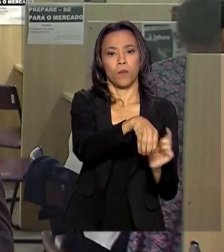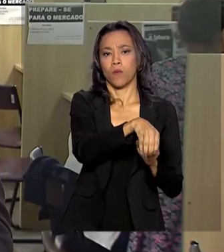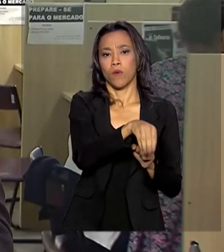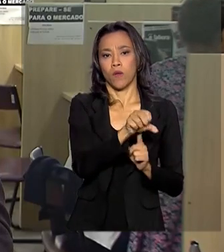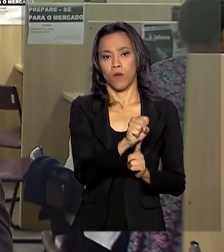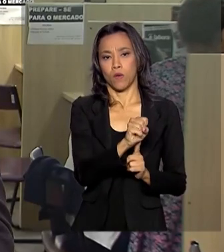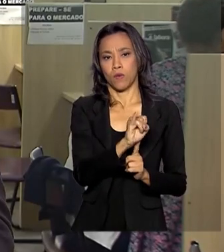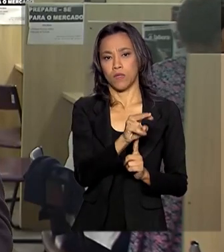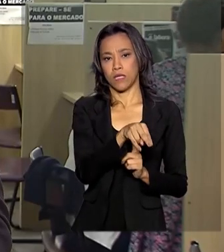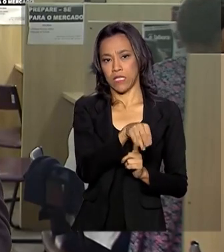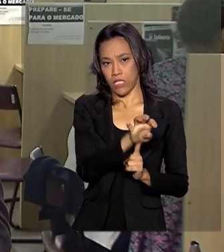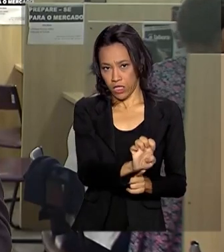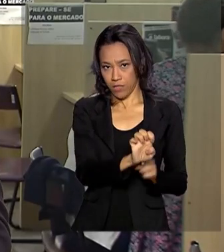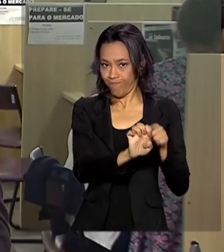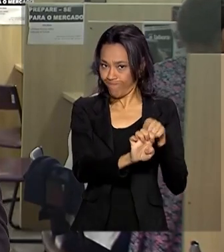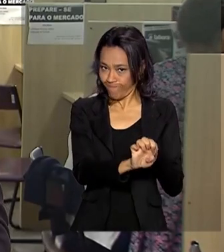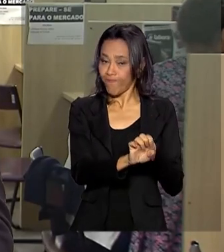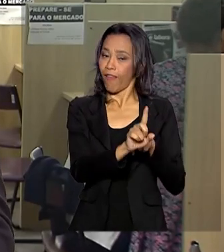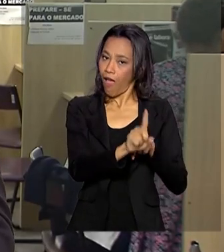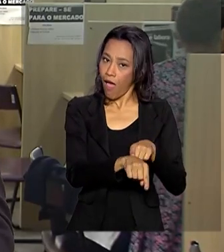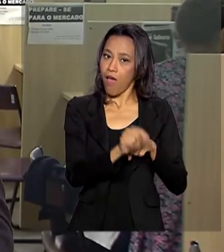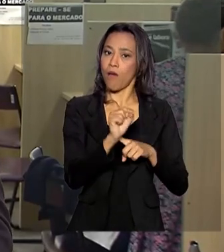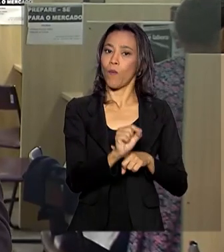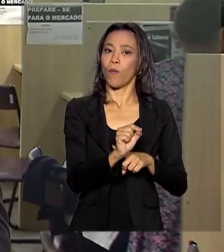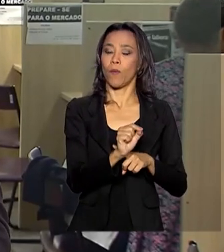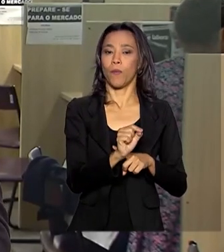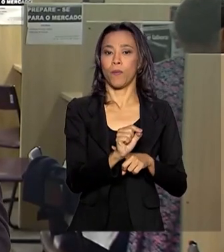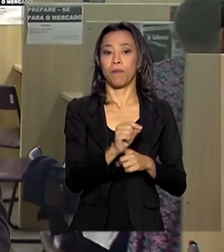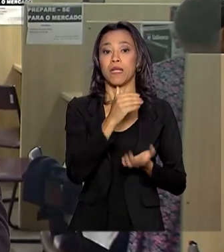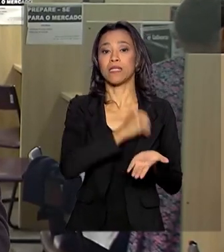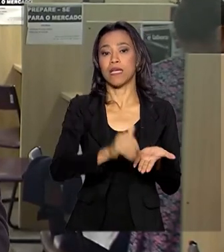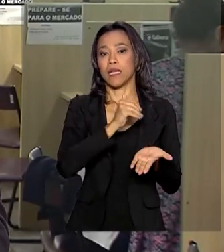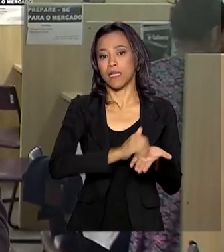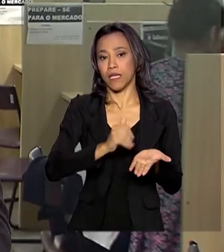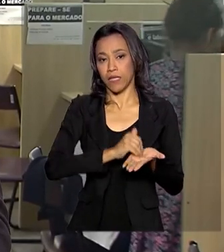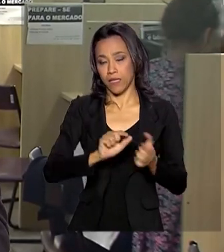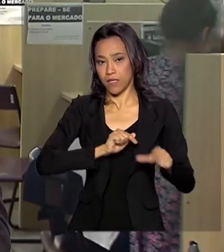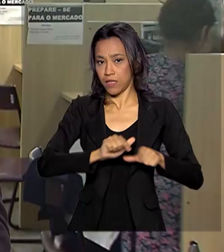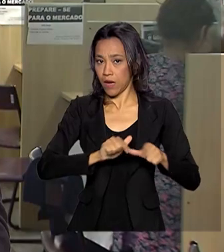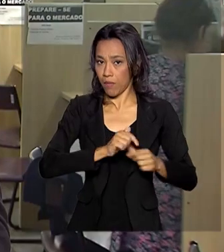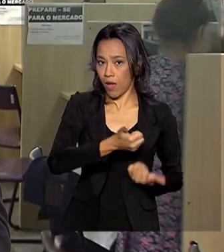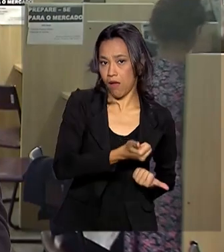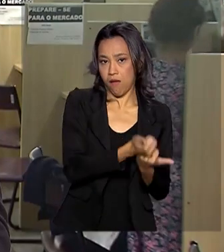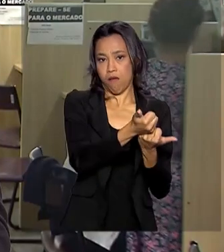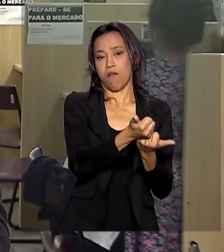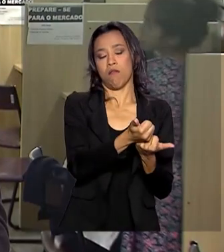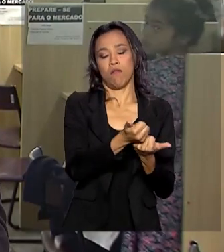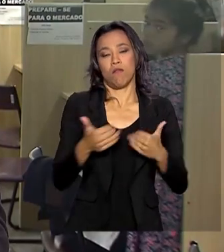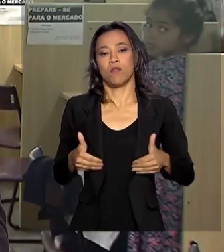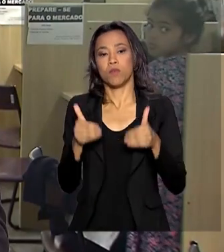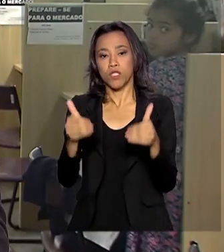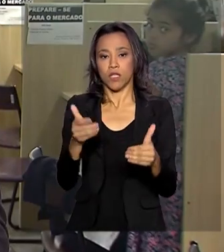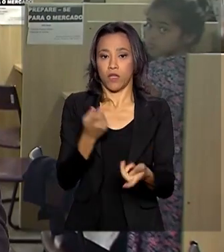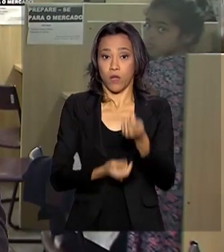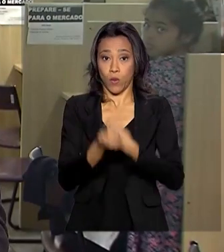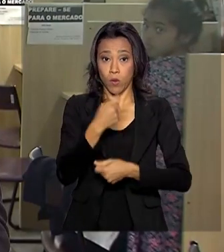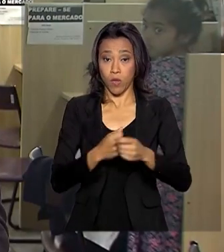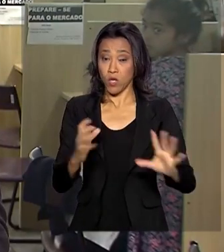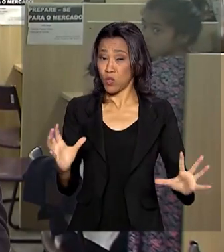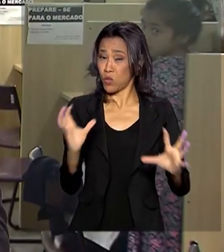Emprego, o SINE, que é mantido pela Secretaria de Trabalho do Ministério da Economia. Ao todo,